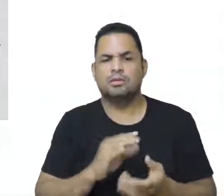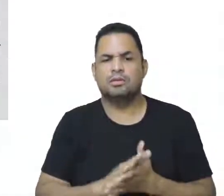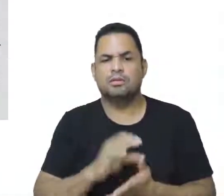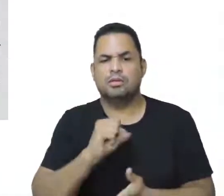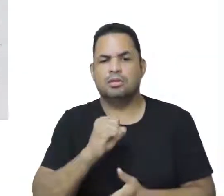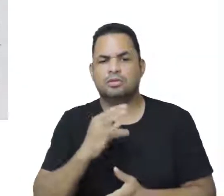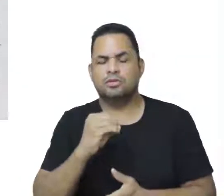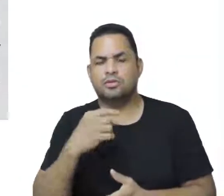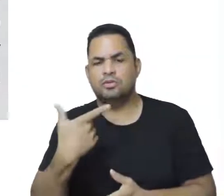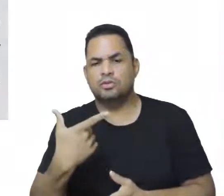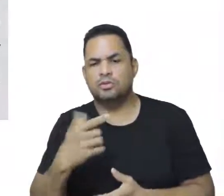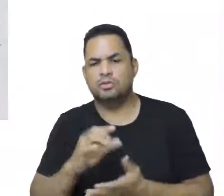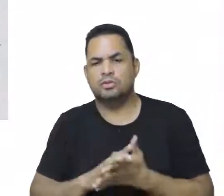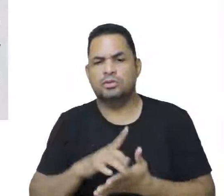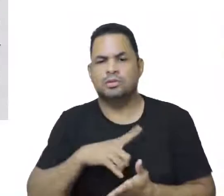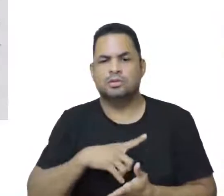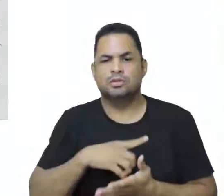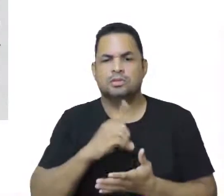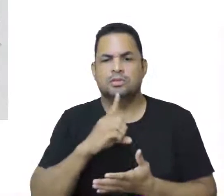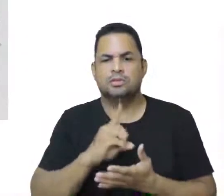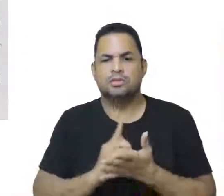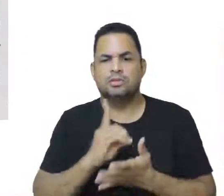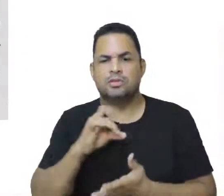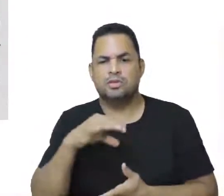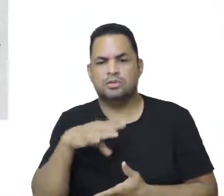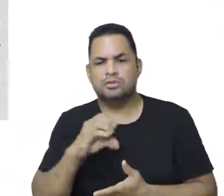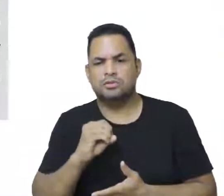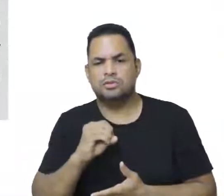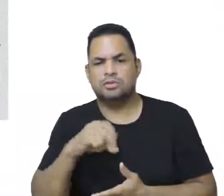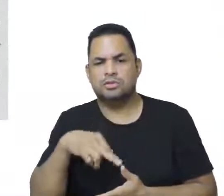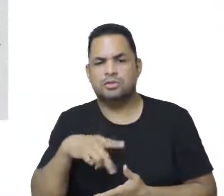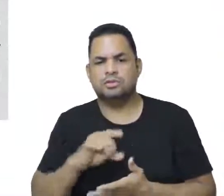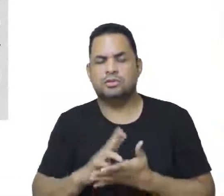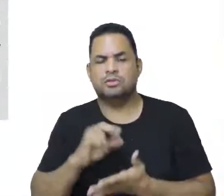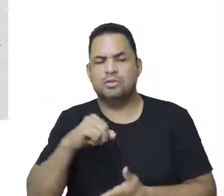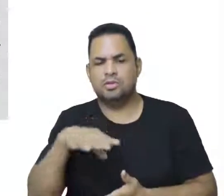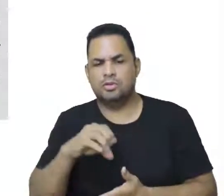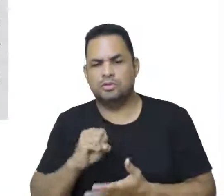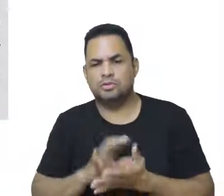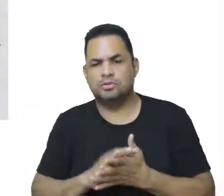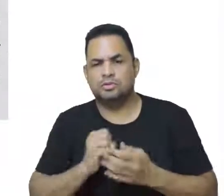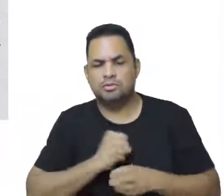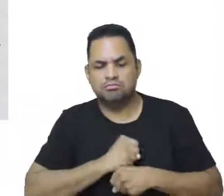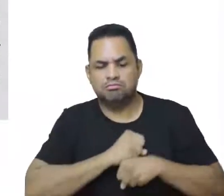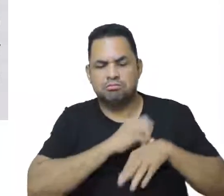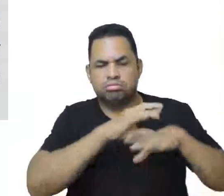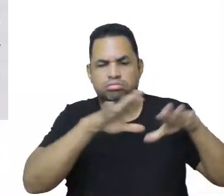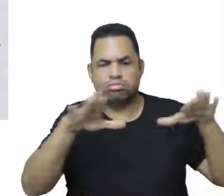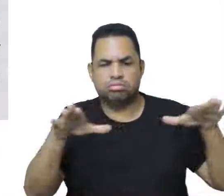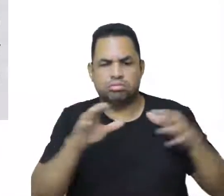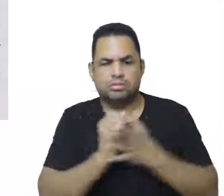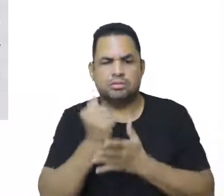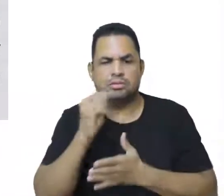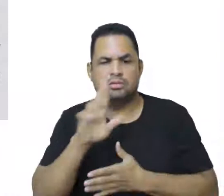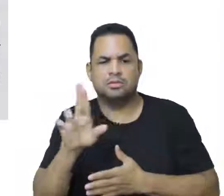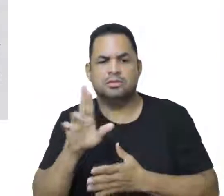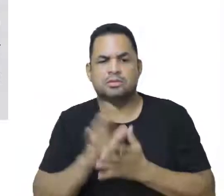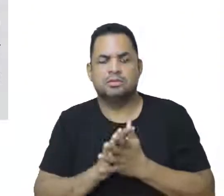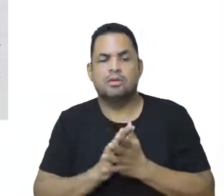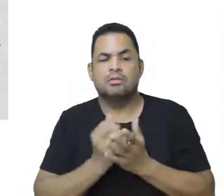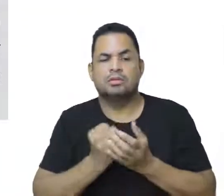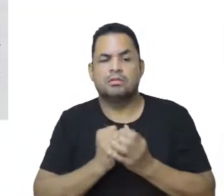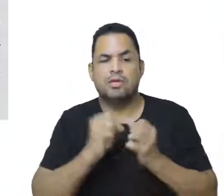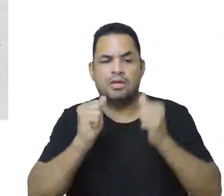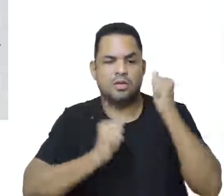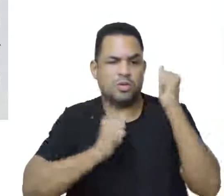SO2, tem dióxido de nitrogênio, NO2, são lançadas na atmosfera por indústrias termoelétricas,